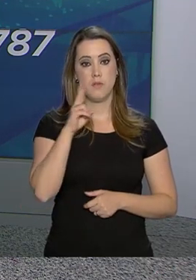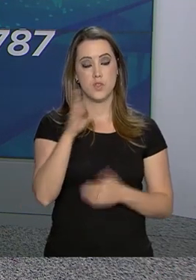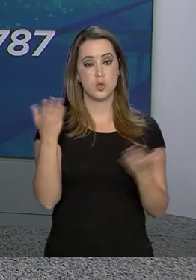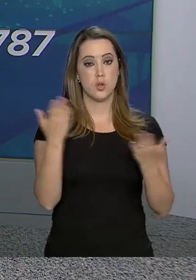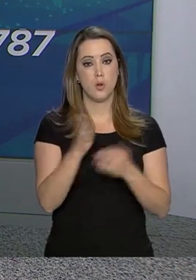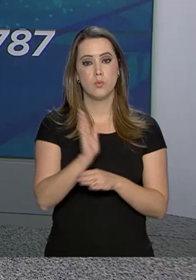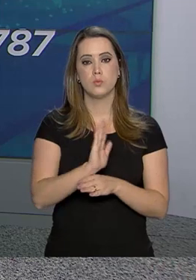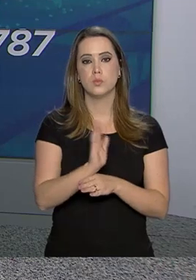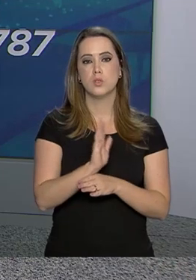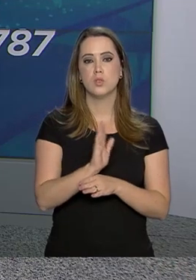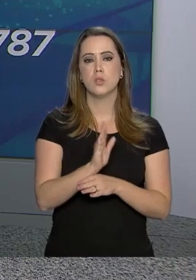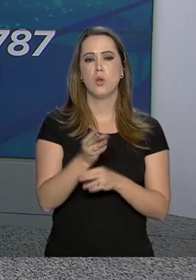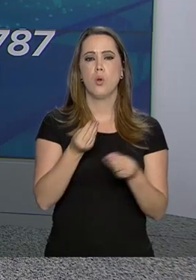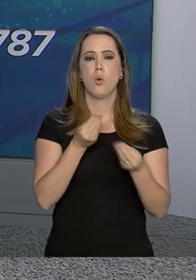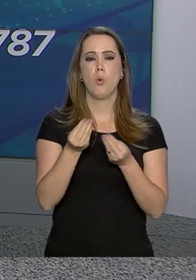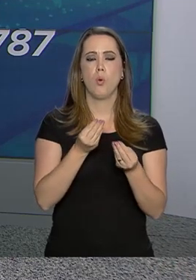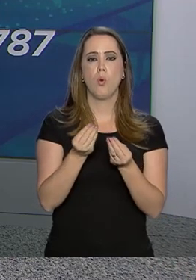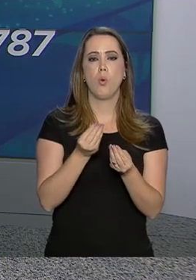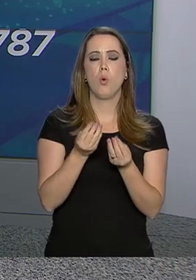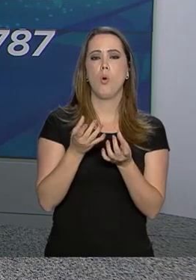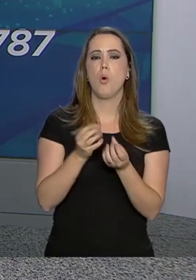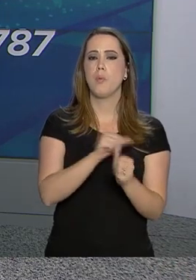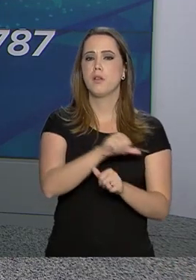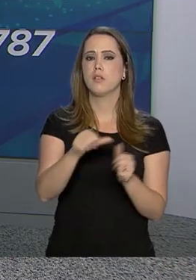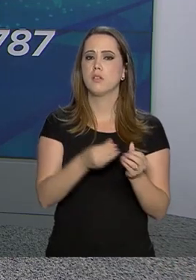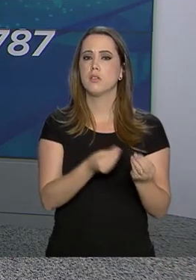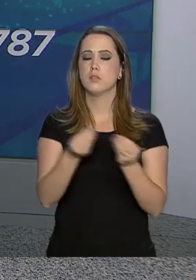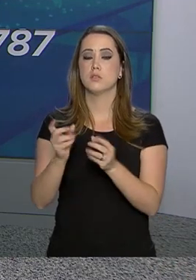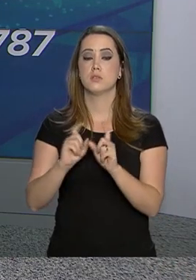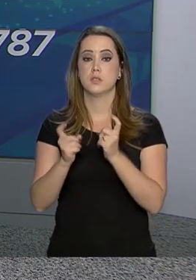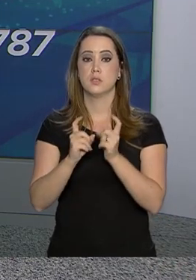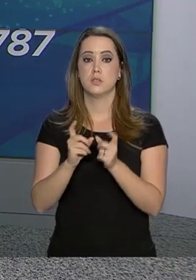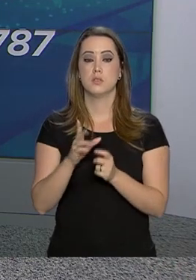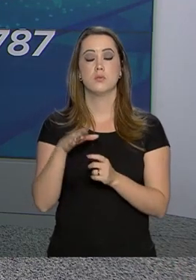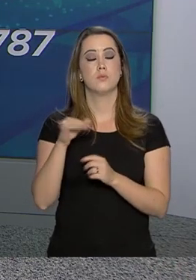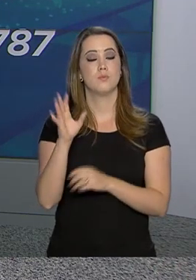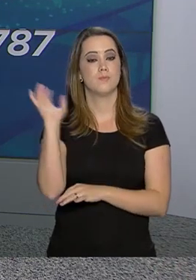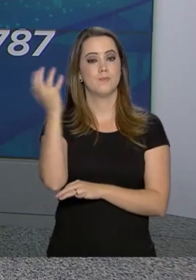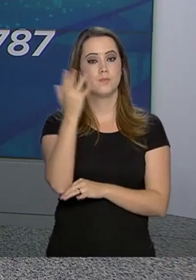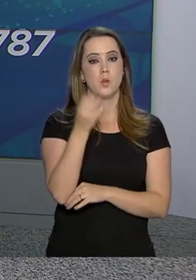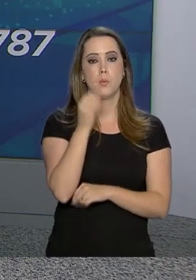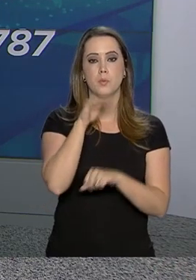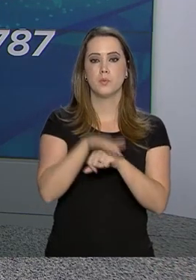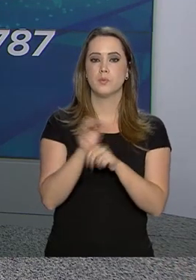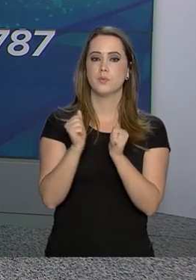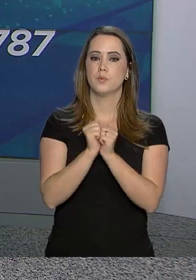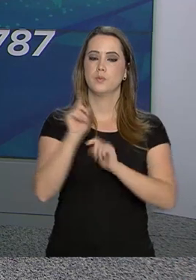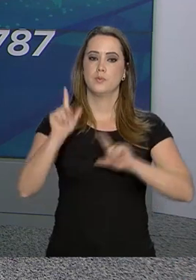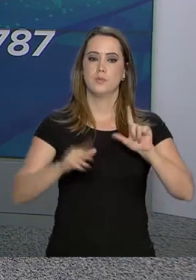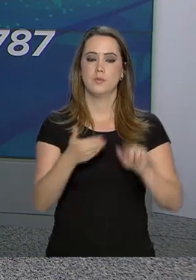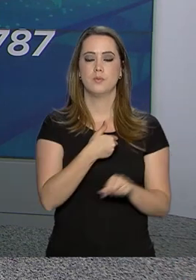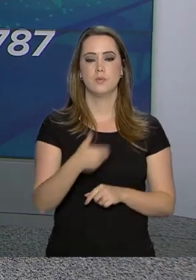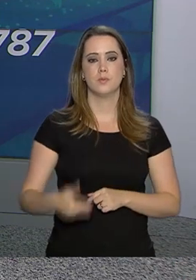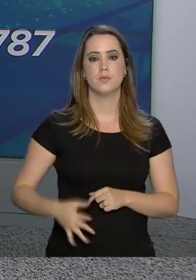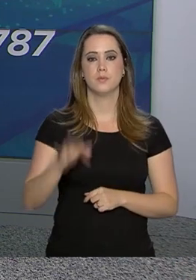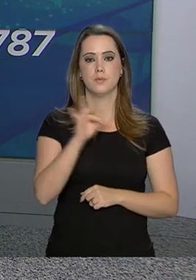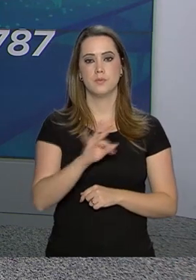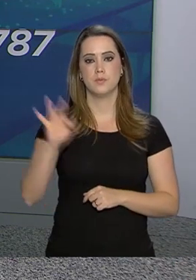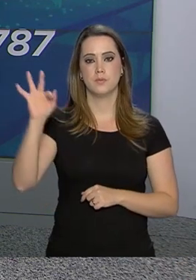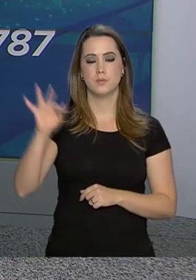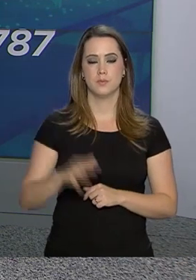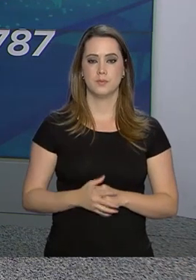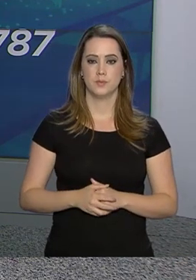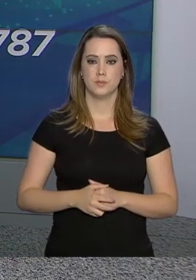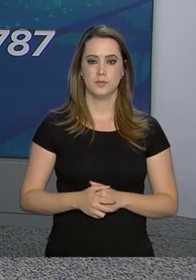Acompanhe agora um vídeo sobre a concessão do Parque do Itatiaia. Uma boa noite para você e continue com a gente na NBR e a TV do